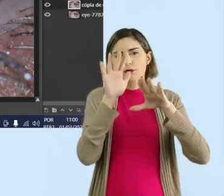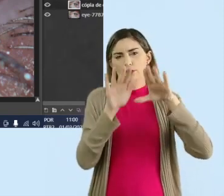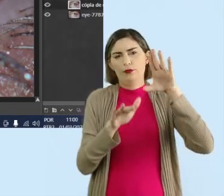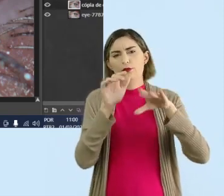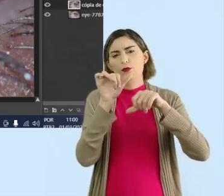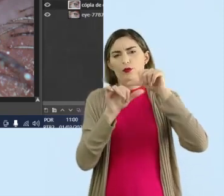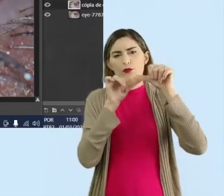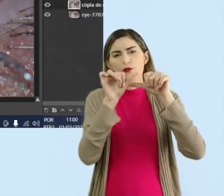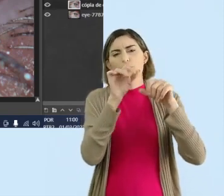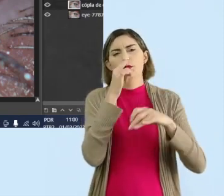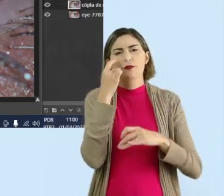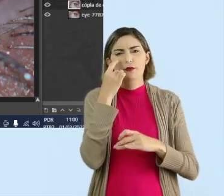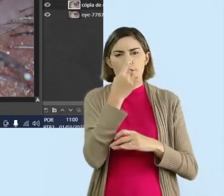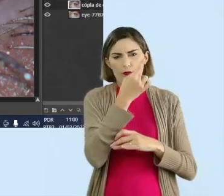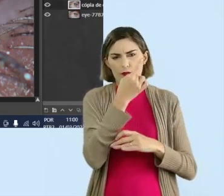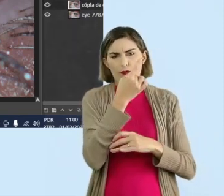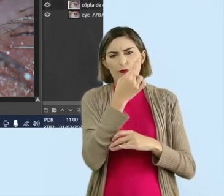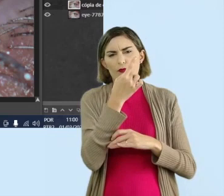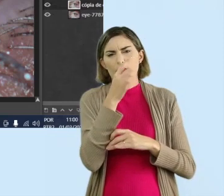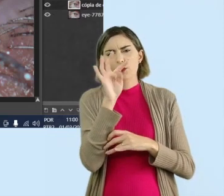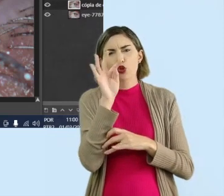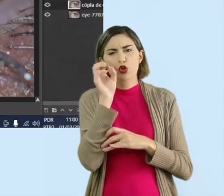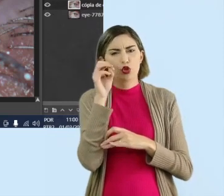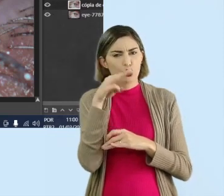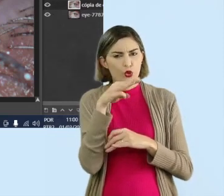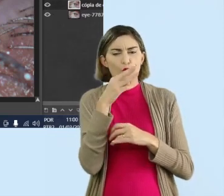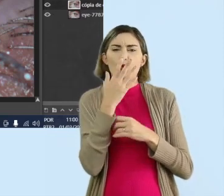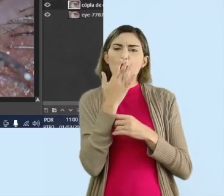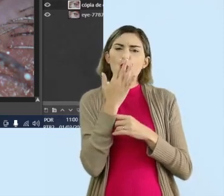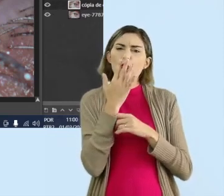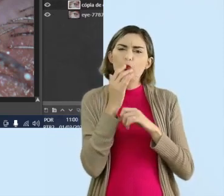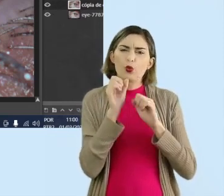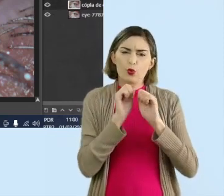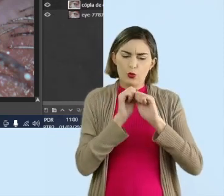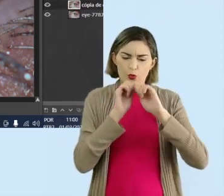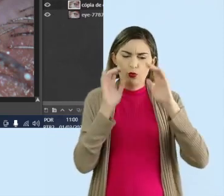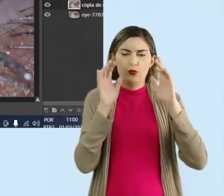Mexer nesse tom aqui, nessa cor específica.